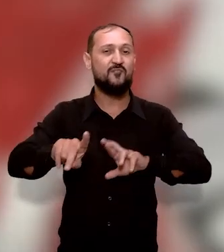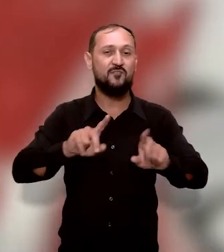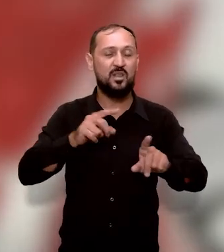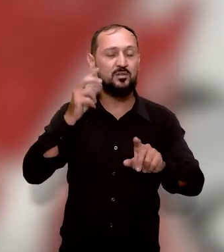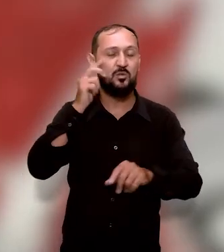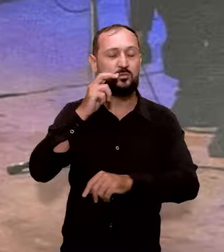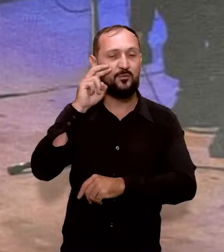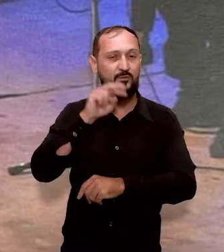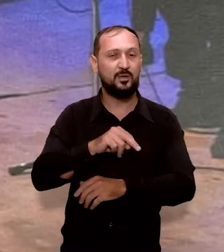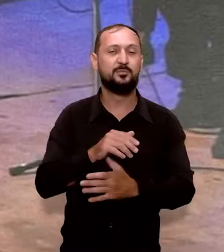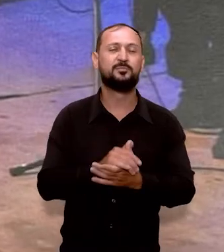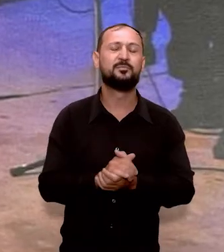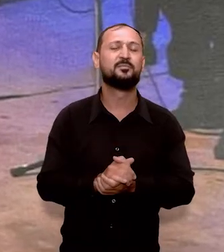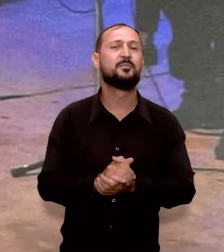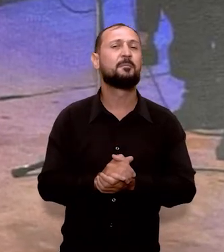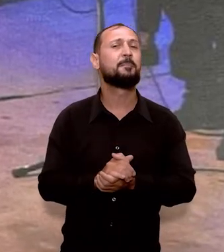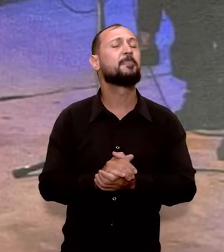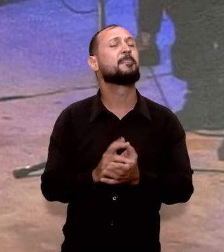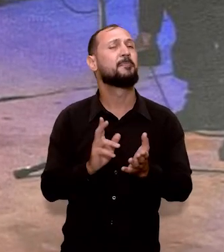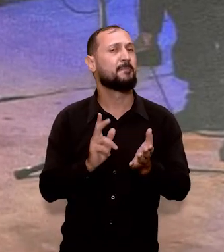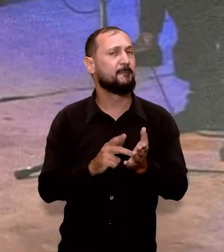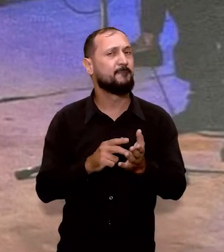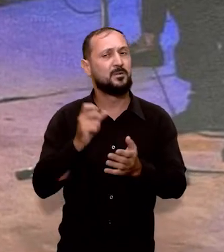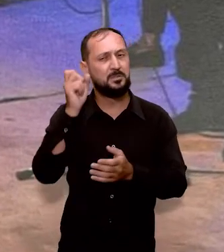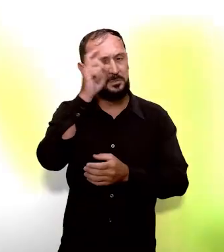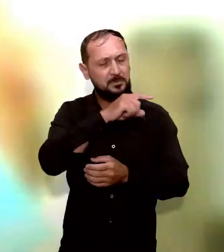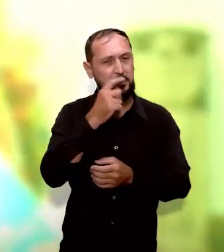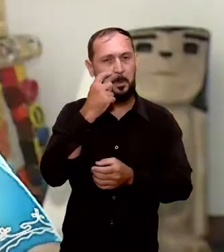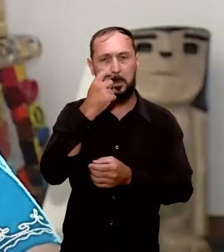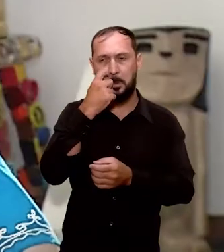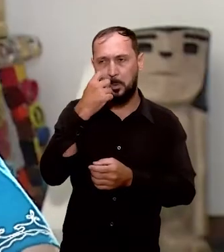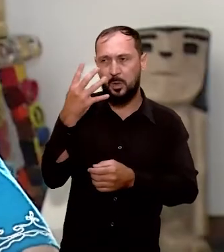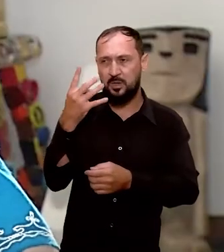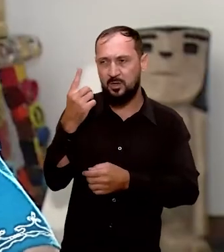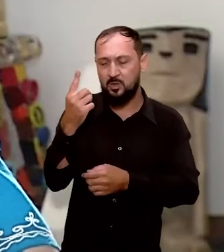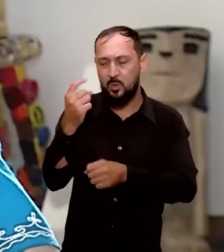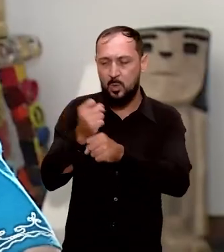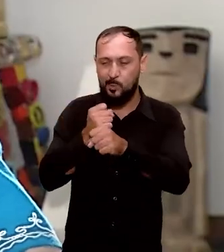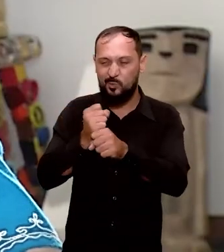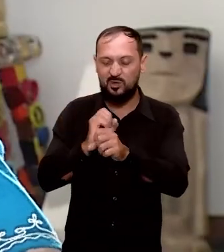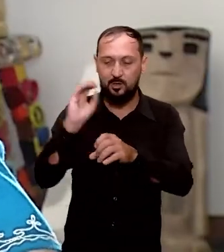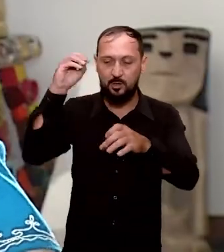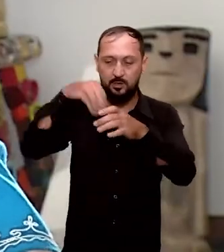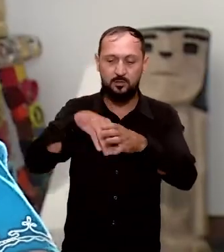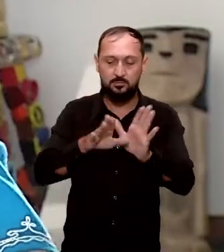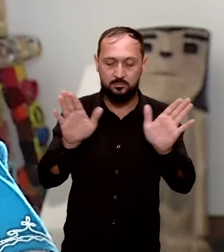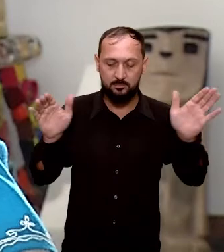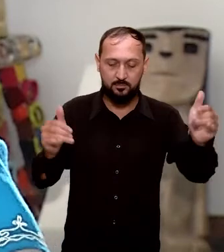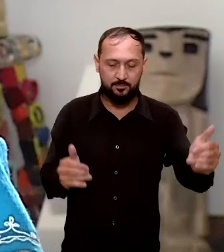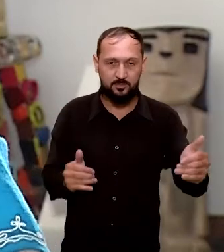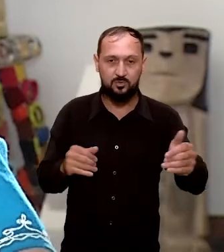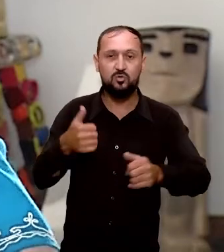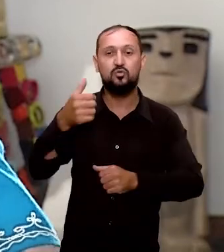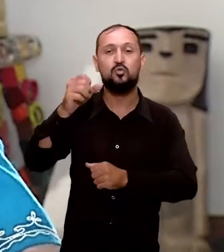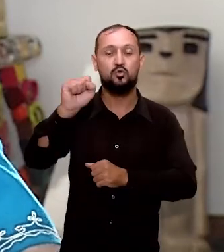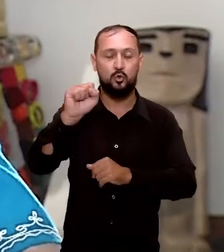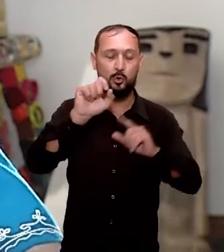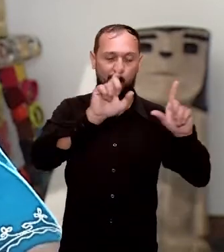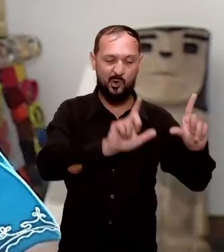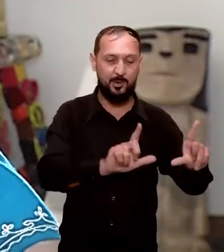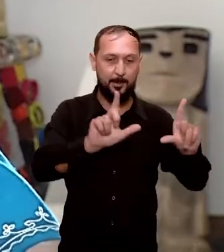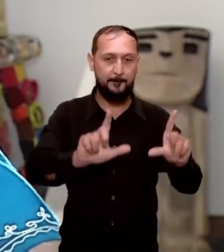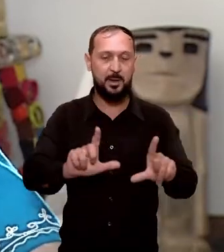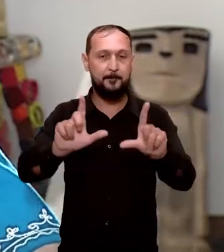com várias técnicas puderam ser apreciadas. Foi muito difícil pôr 41 anos dentro